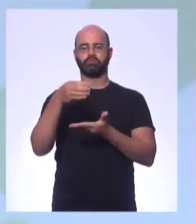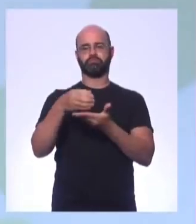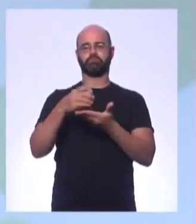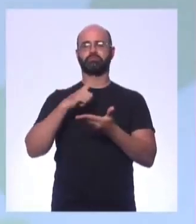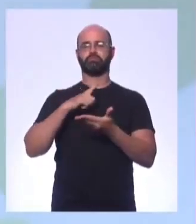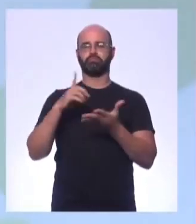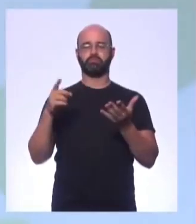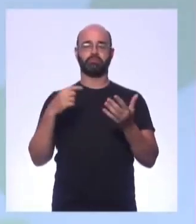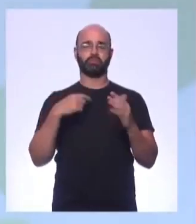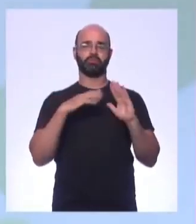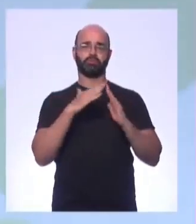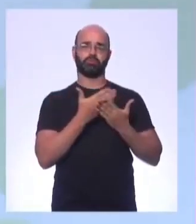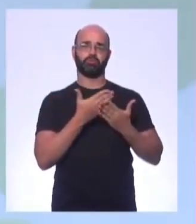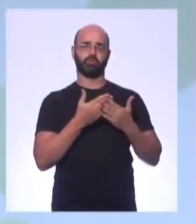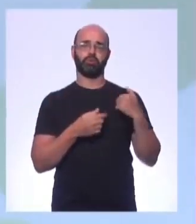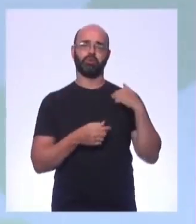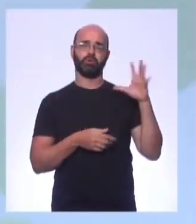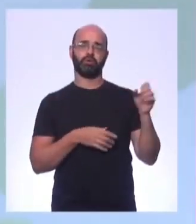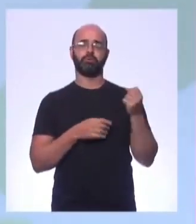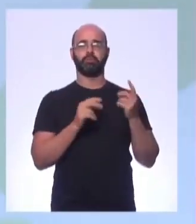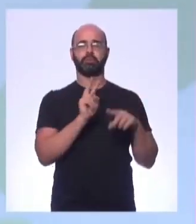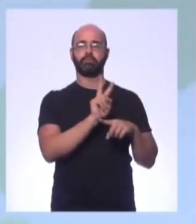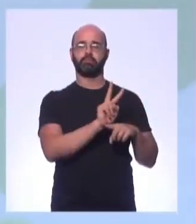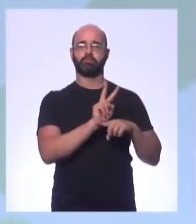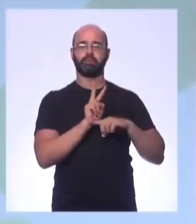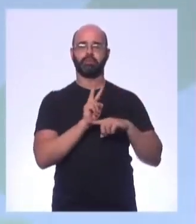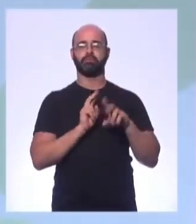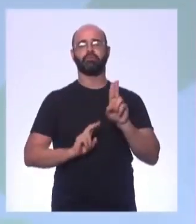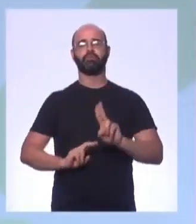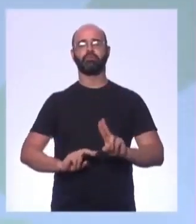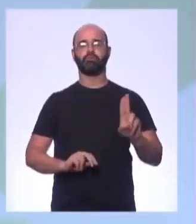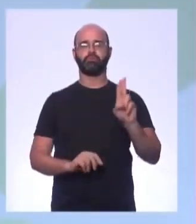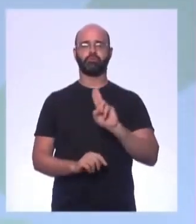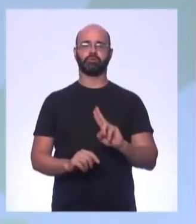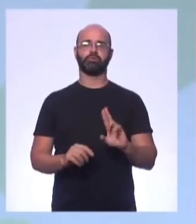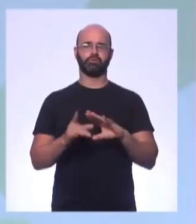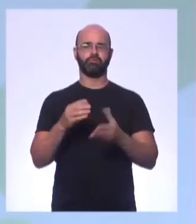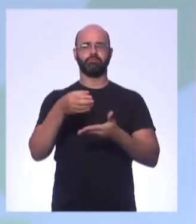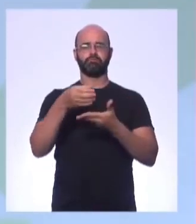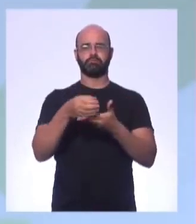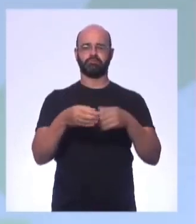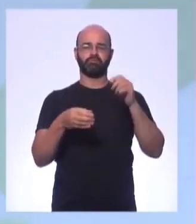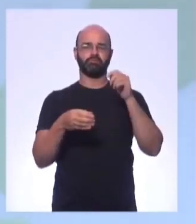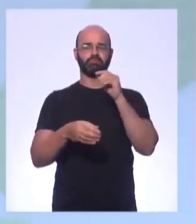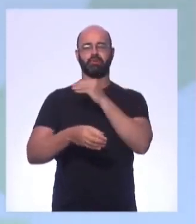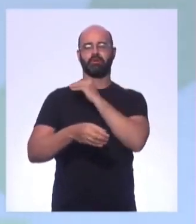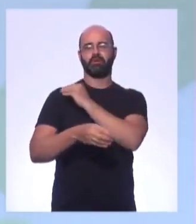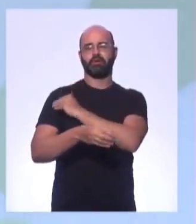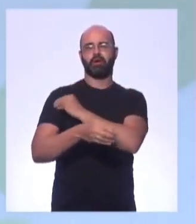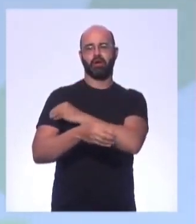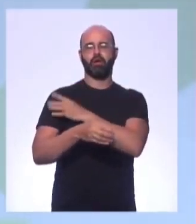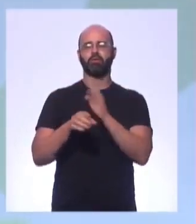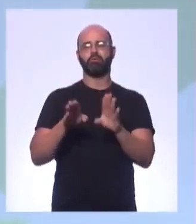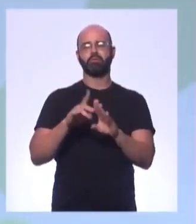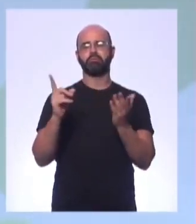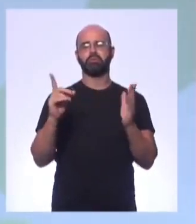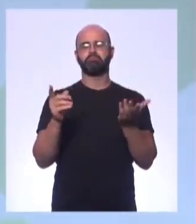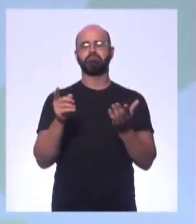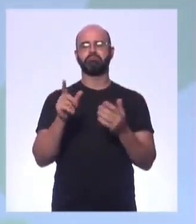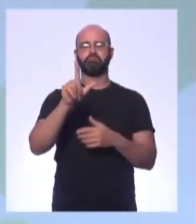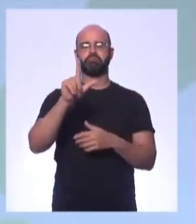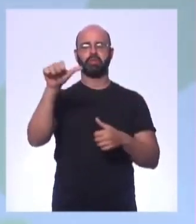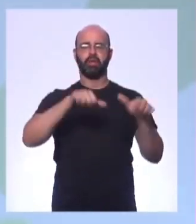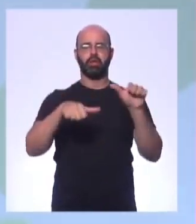peguei do laboratório da minha escola aí, né? Que foi emprestado pra gente usar aí. Então esse termômetro a álcool a gente encontra também em laboratórios, né? No caso da escola.